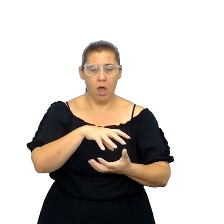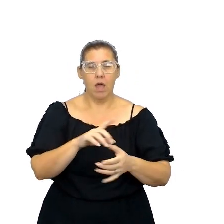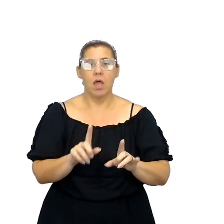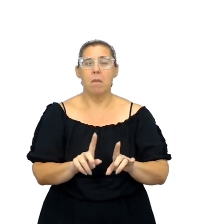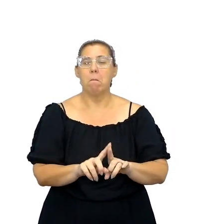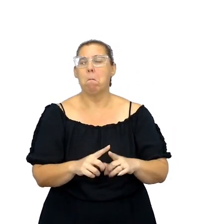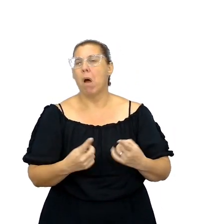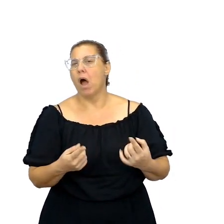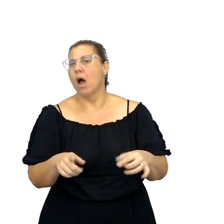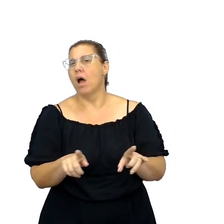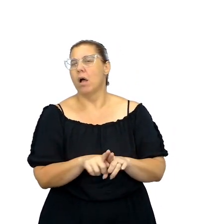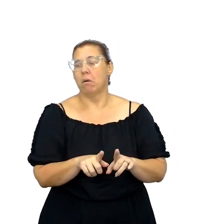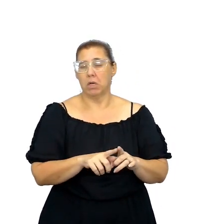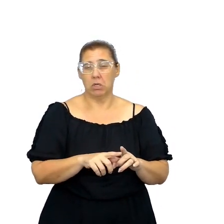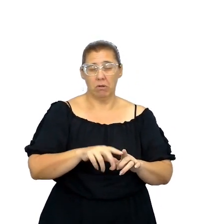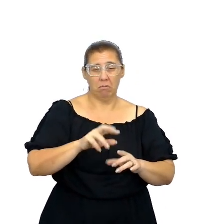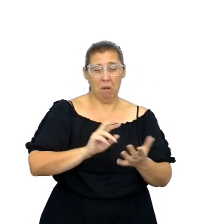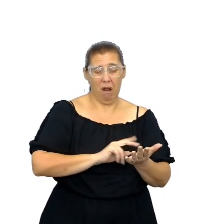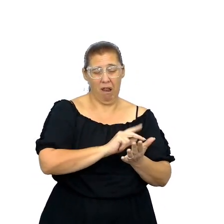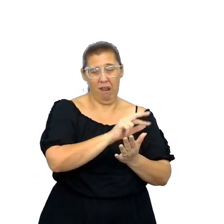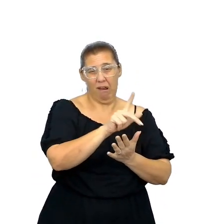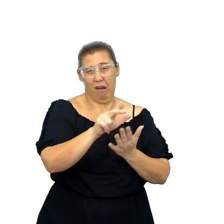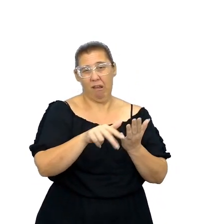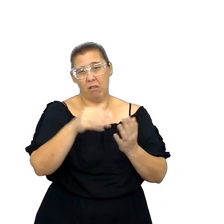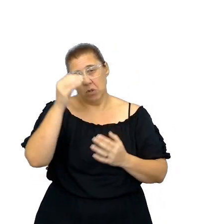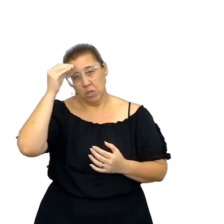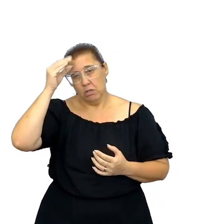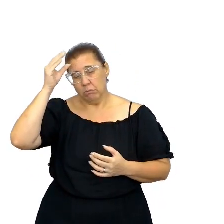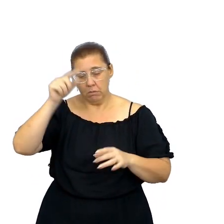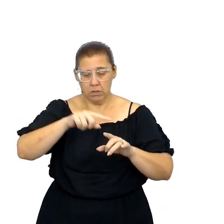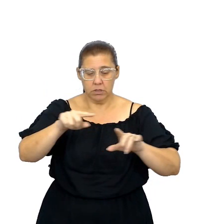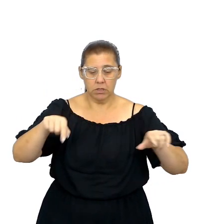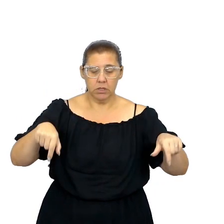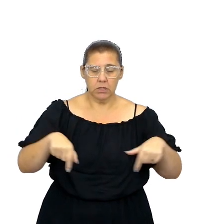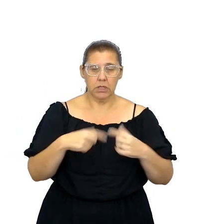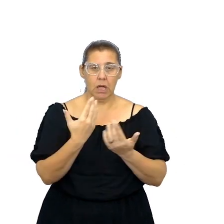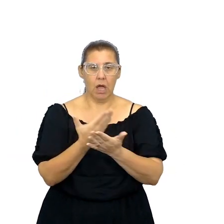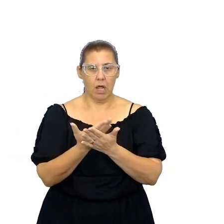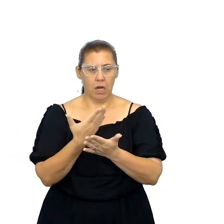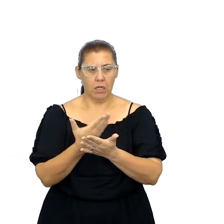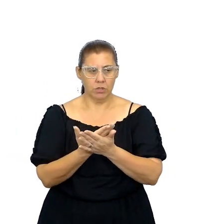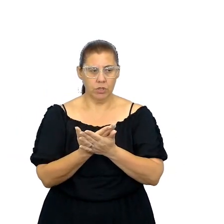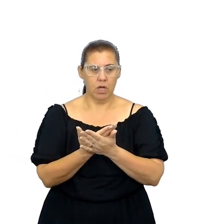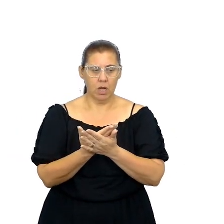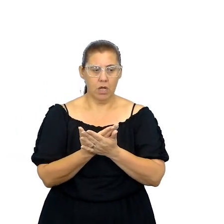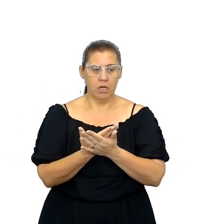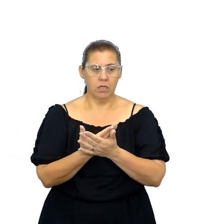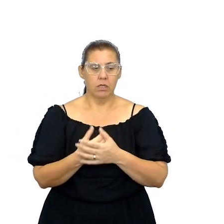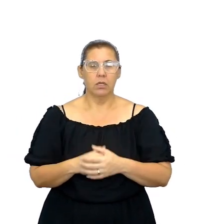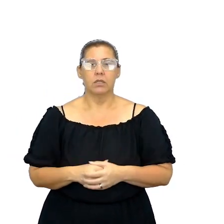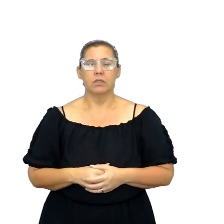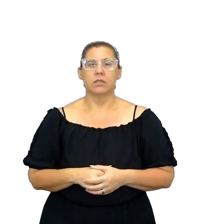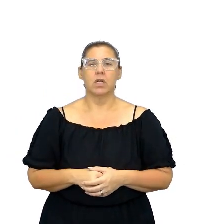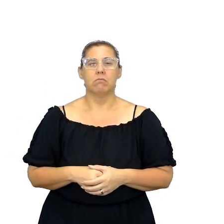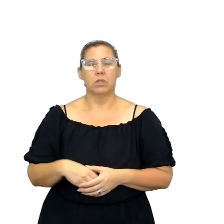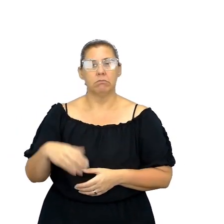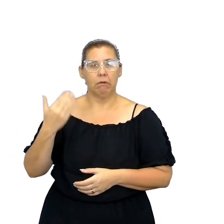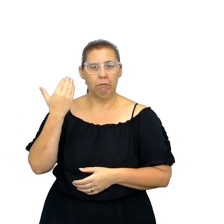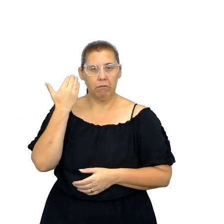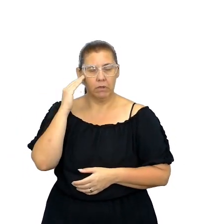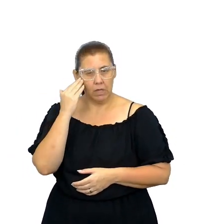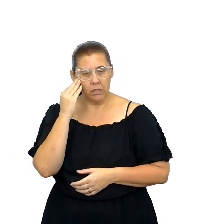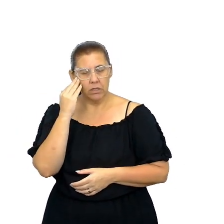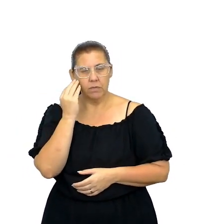dessa essa diversidade de conhecimentos em sala de aula relativas às dificuldades leitoras e de interpretação entre